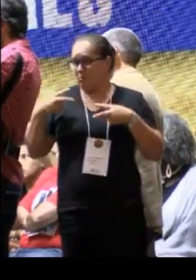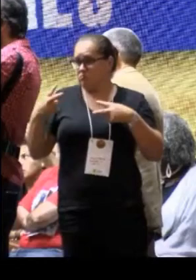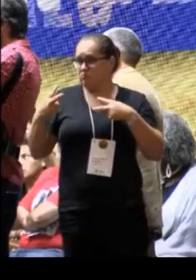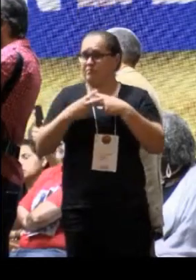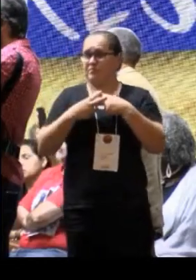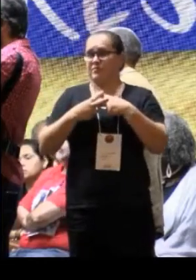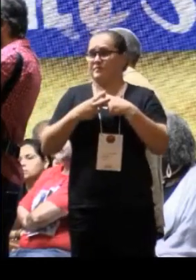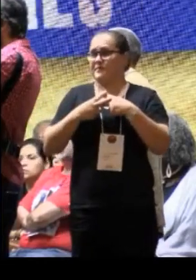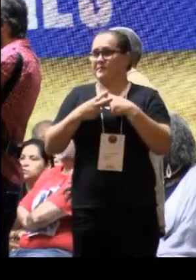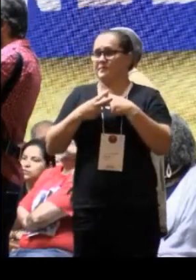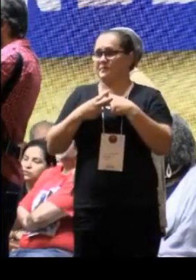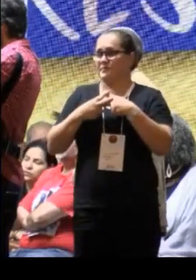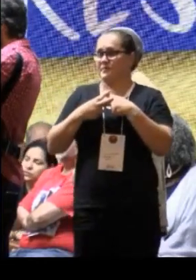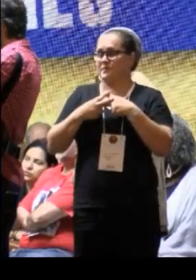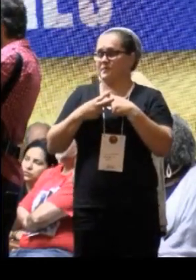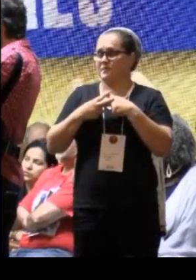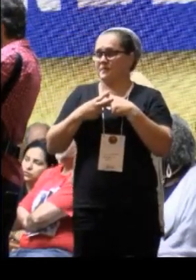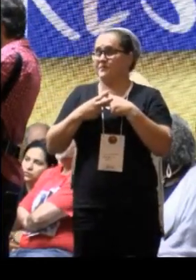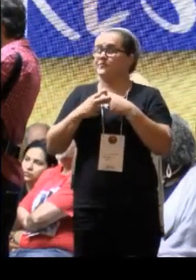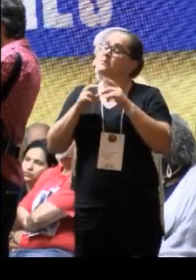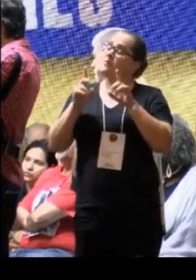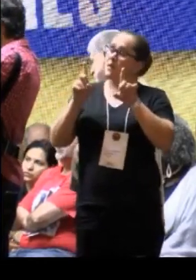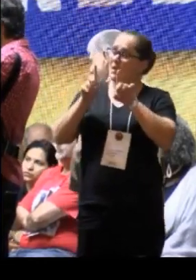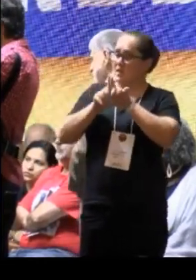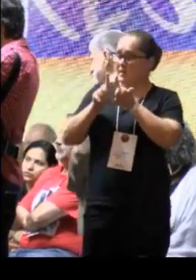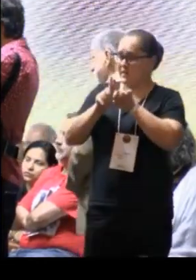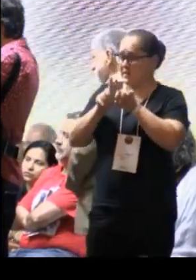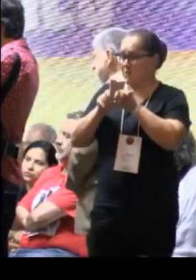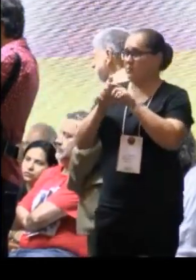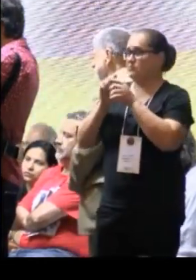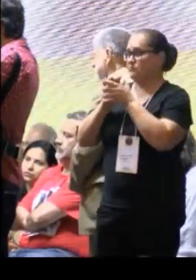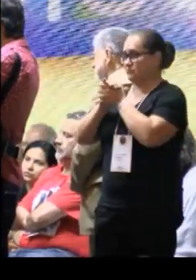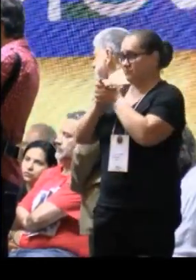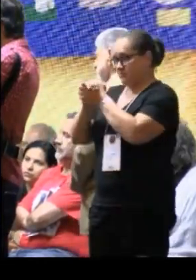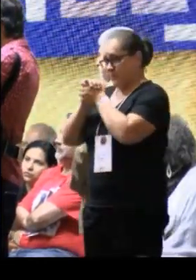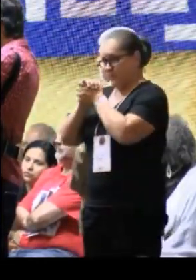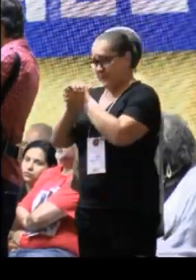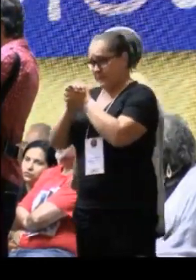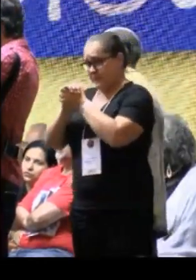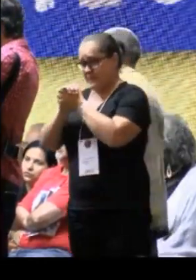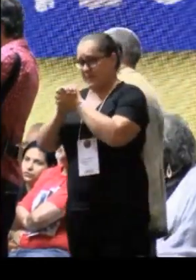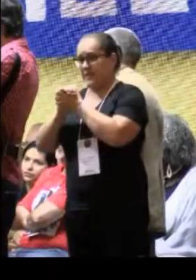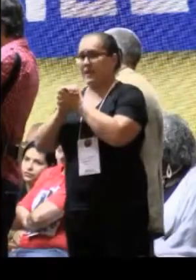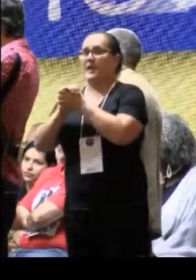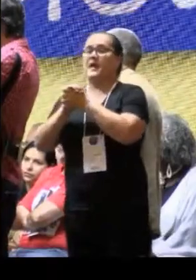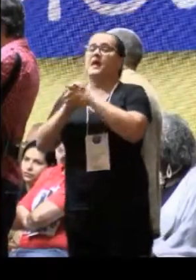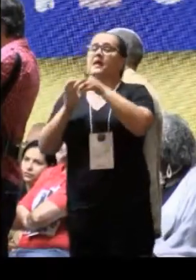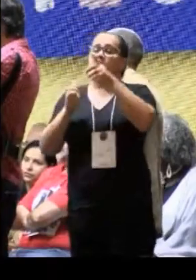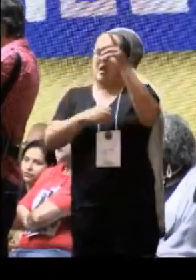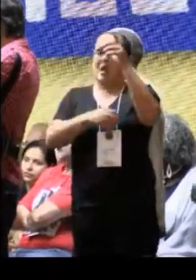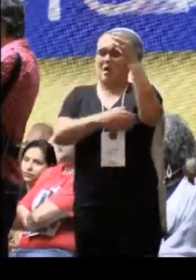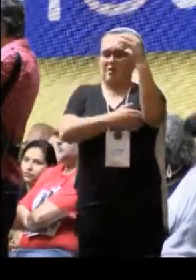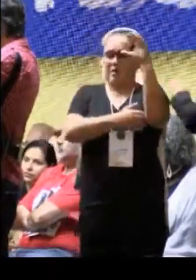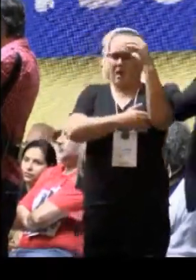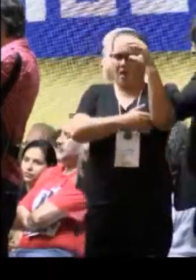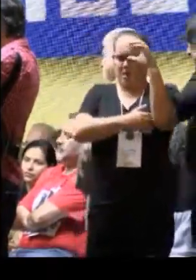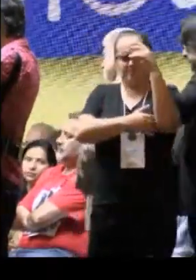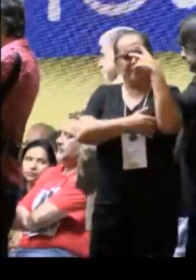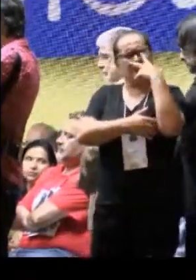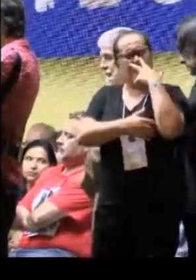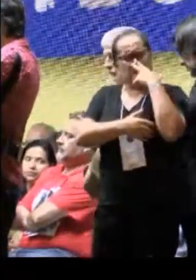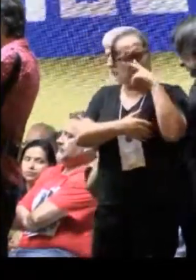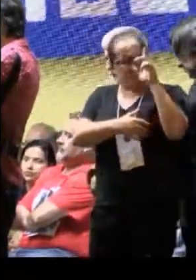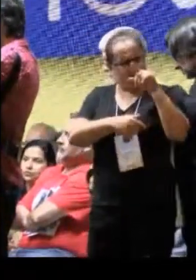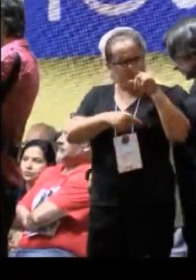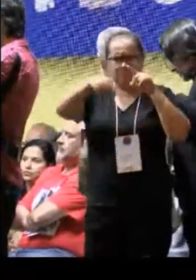Brasil. Quero também parabenizar o povo da Colômbia, que hoje me parece que foi